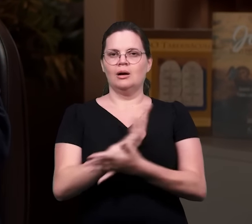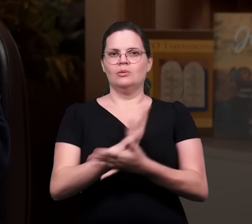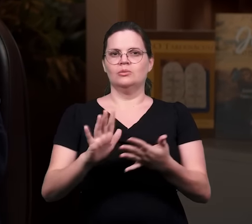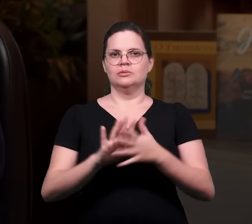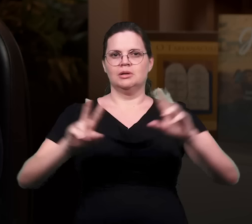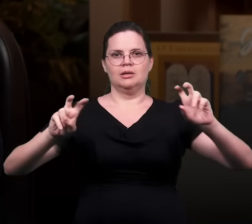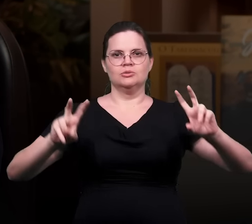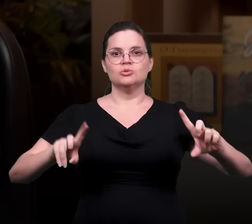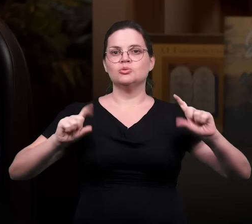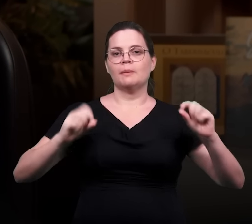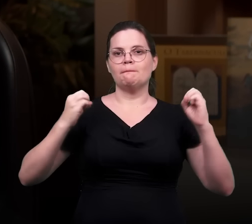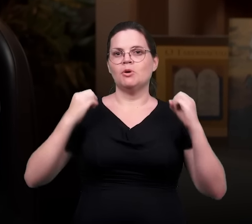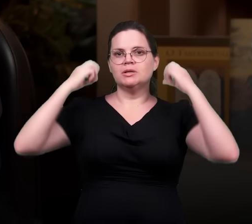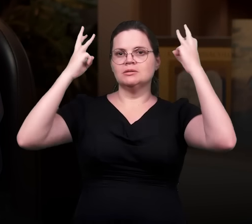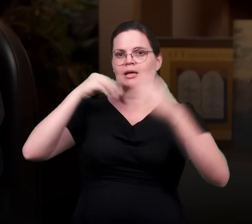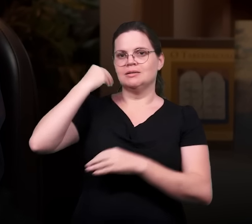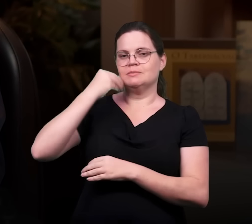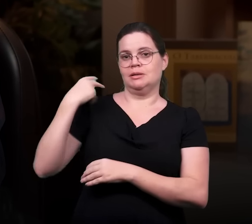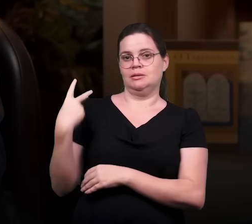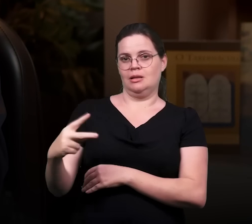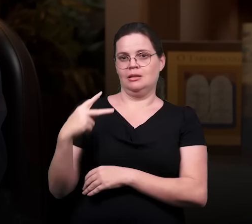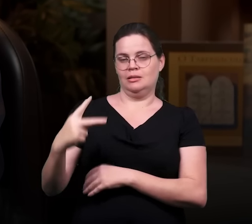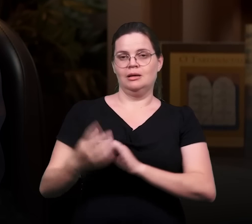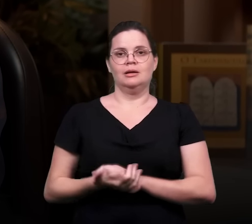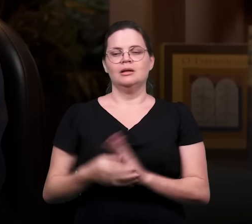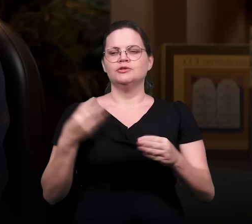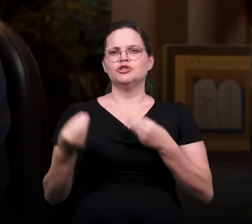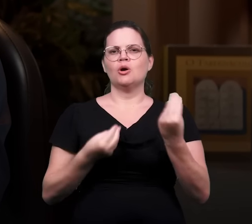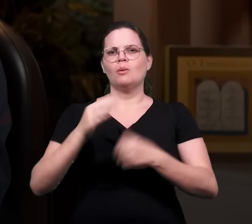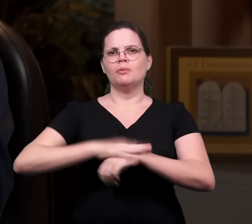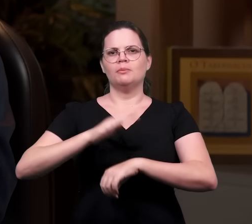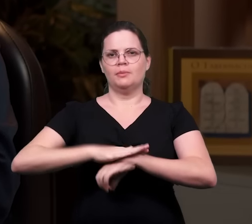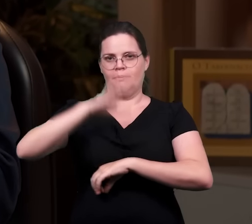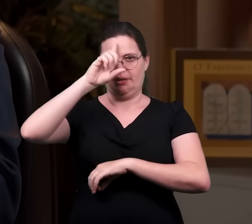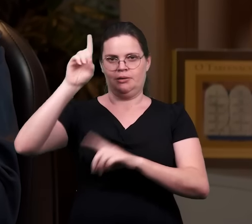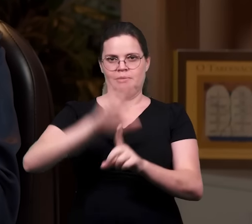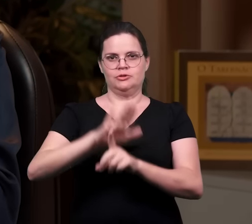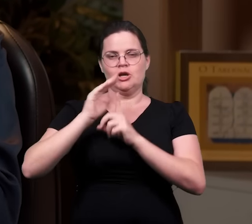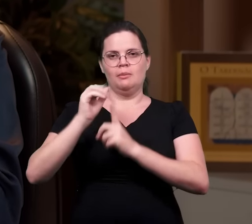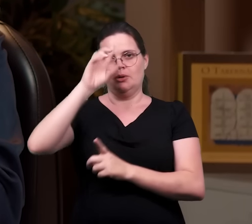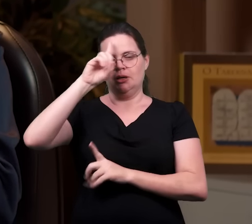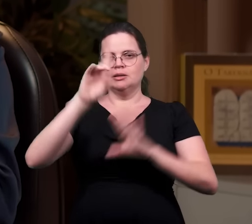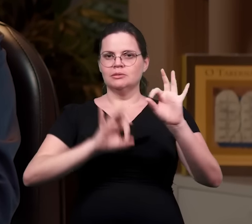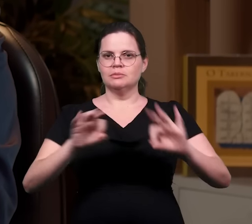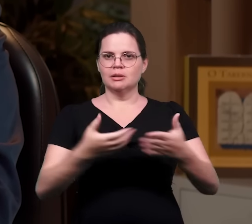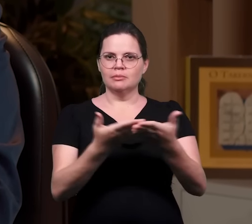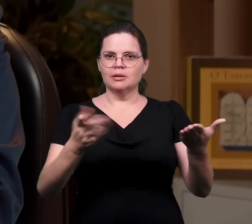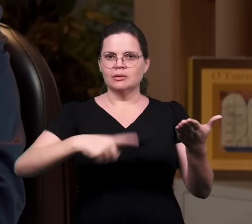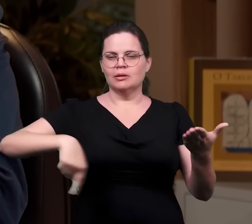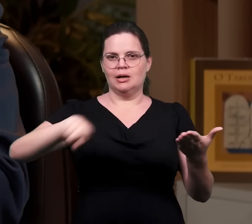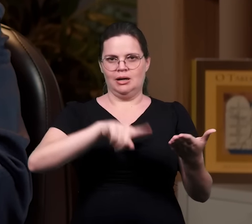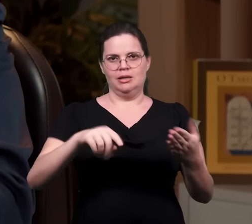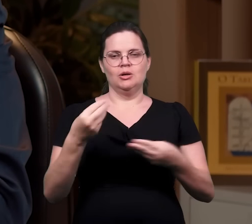alguns assuntos relacionados às experiências de Moisés, às experiências do seu chamado e todo o preparo que Deus concedeu ao